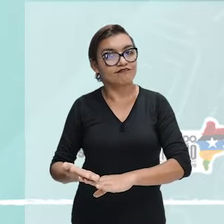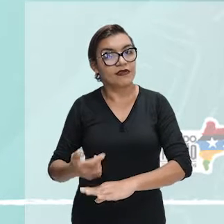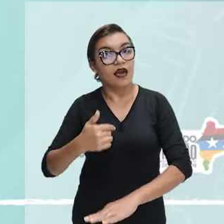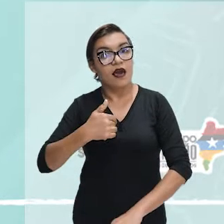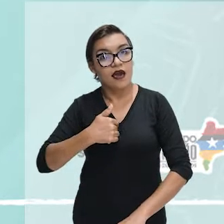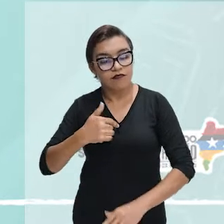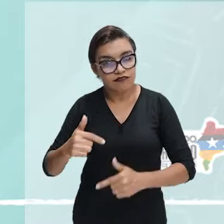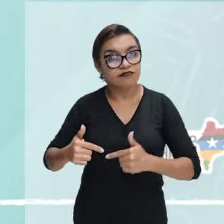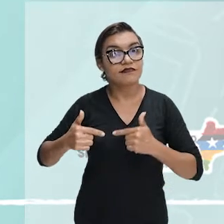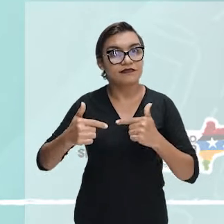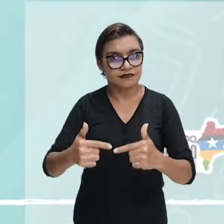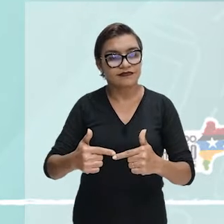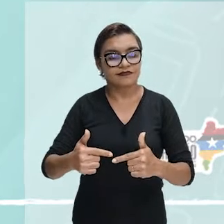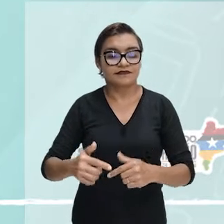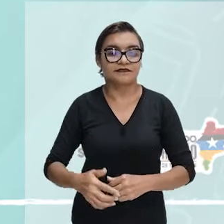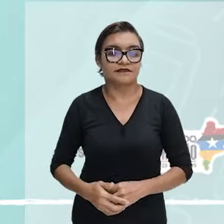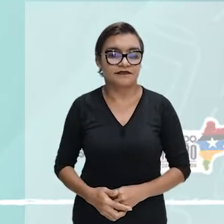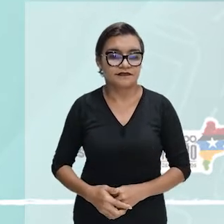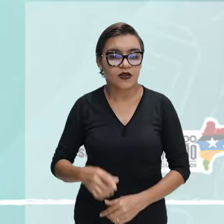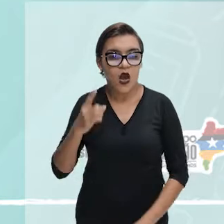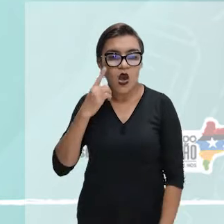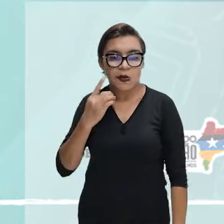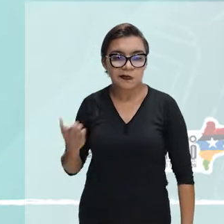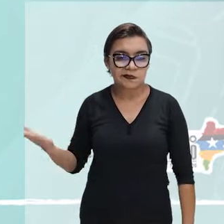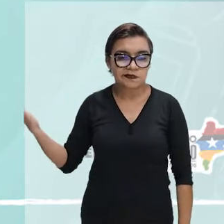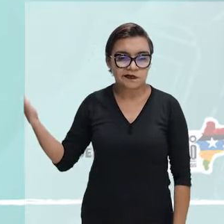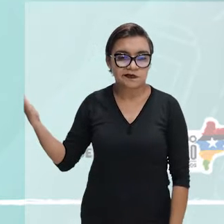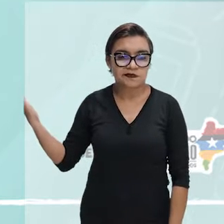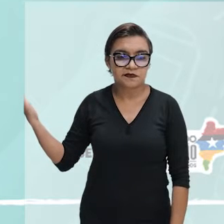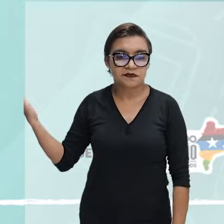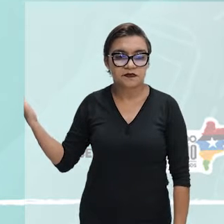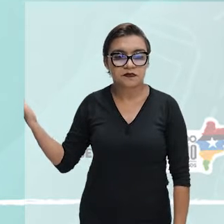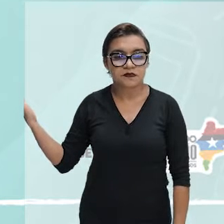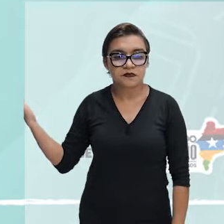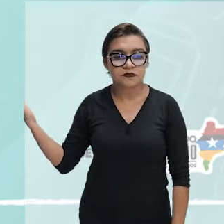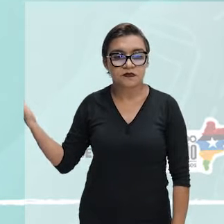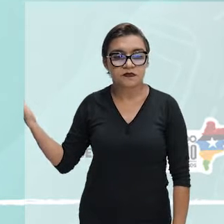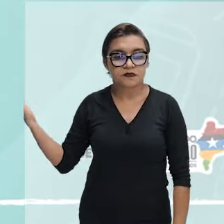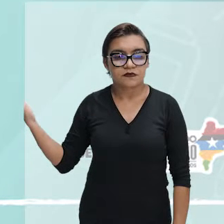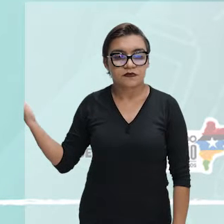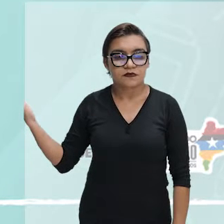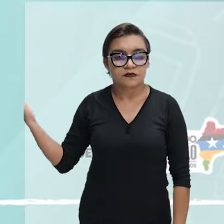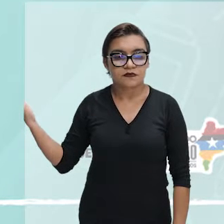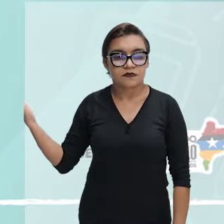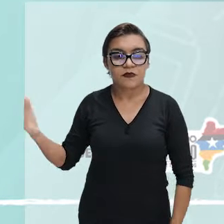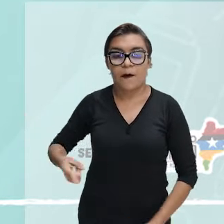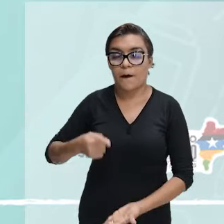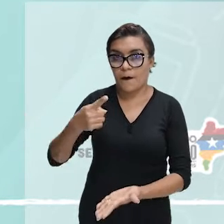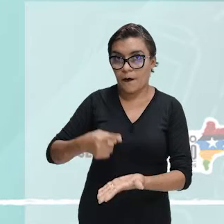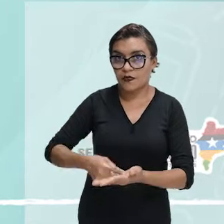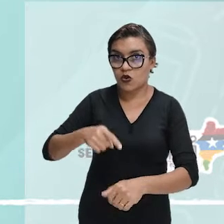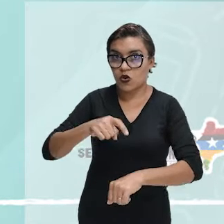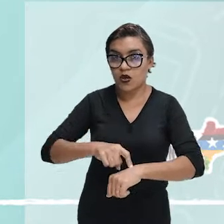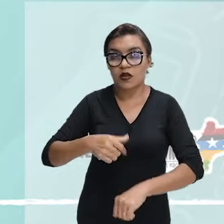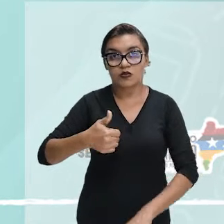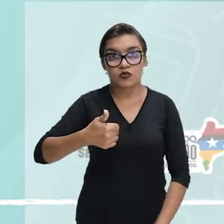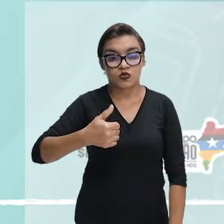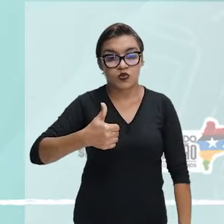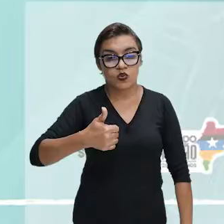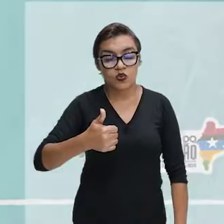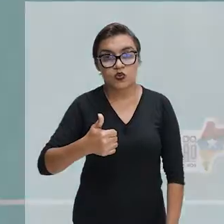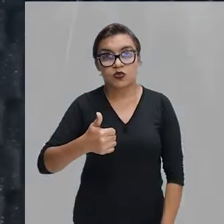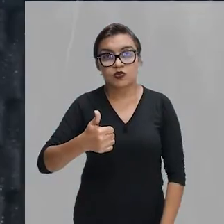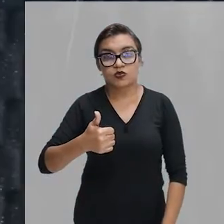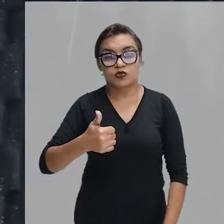tá? Quedamos a las 11 para sair juntos. Marcamos às 11 para